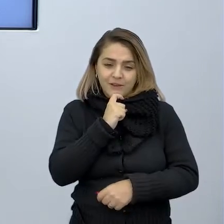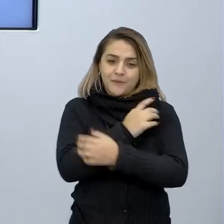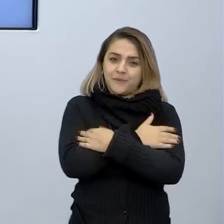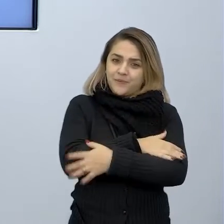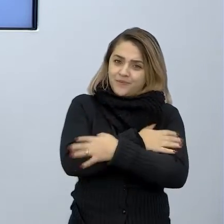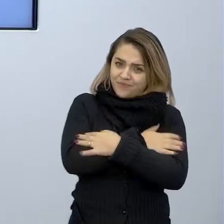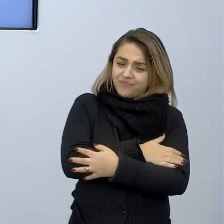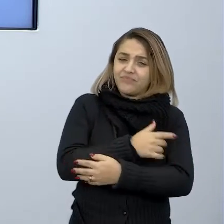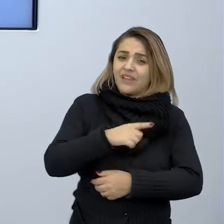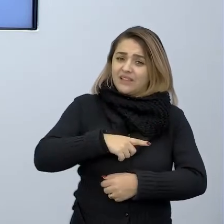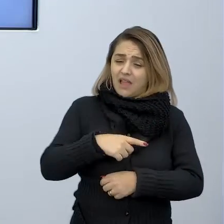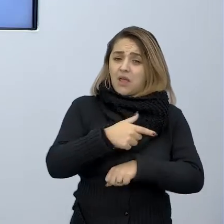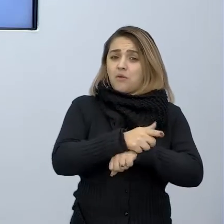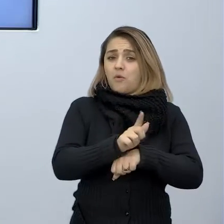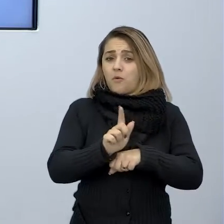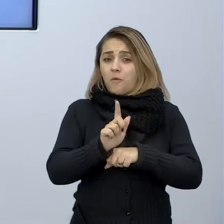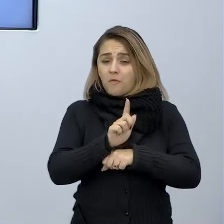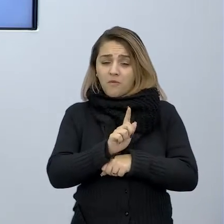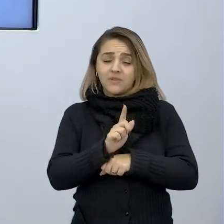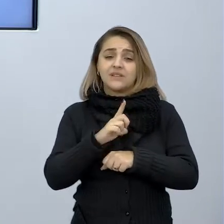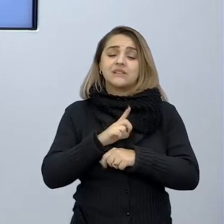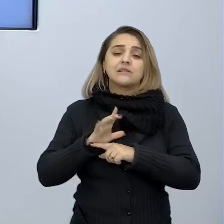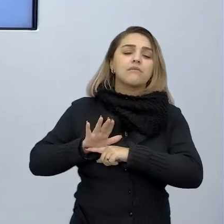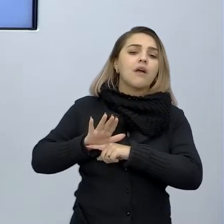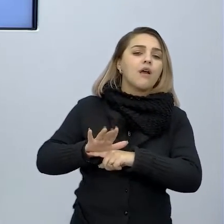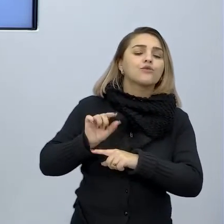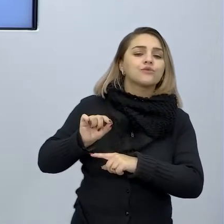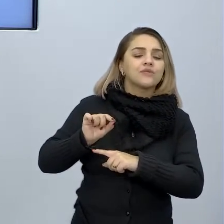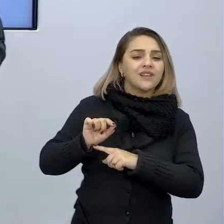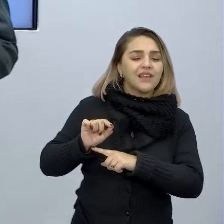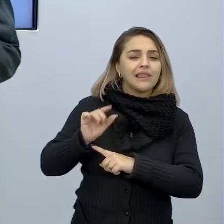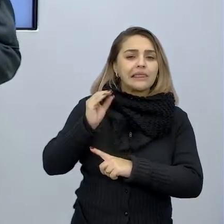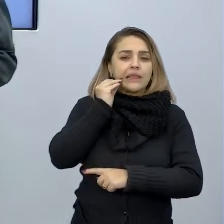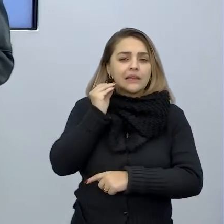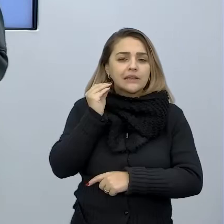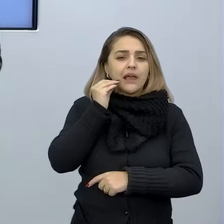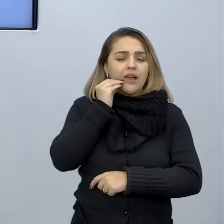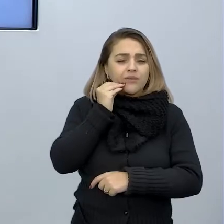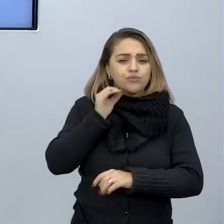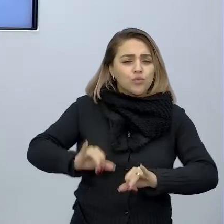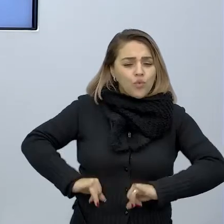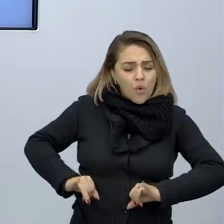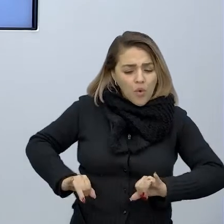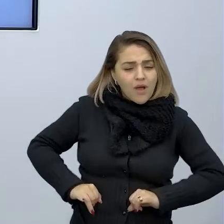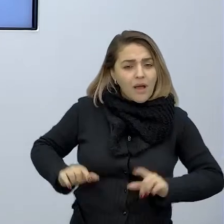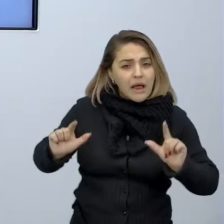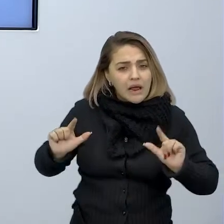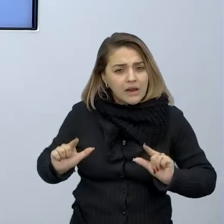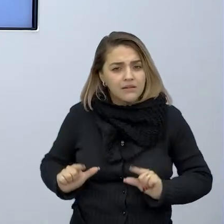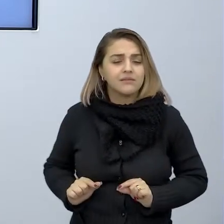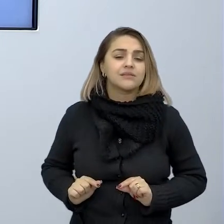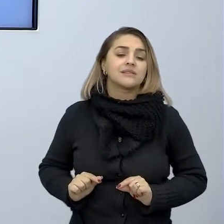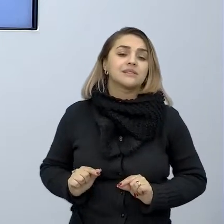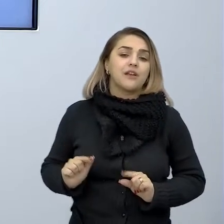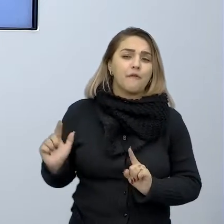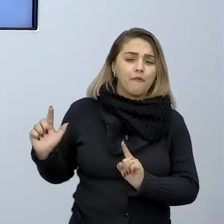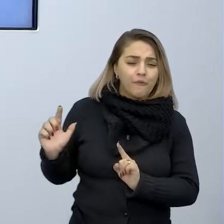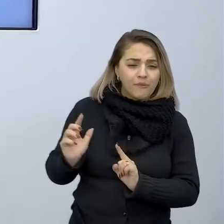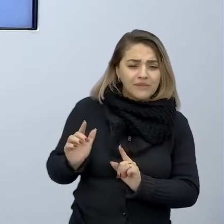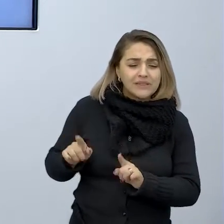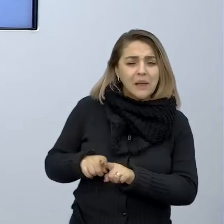Há ONGs que contribuem para amenizar esse sofrimento, essas situações